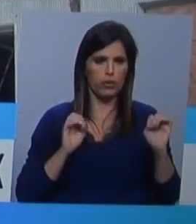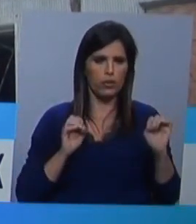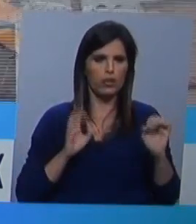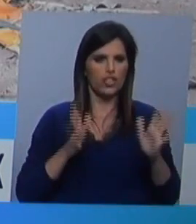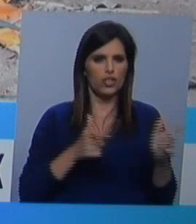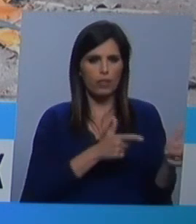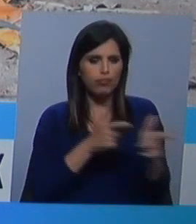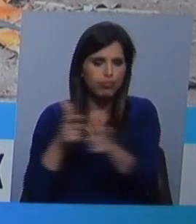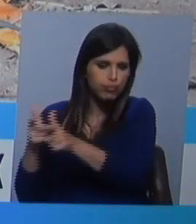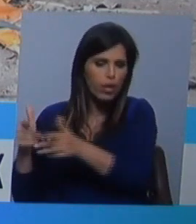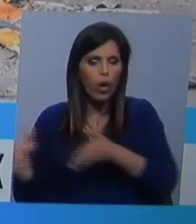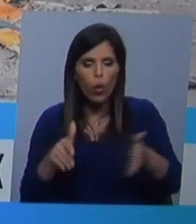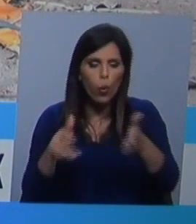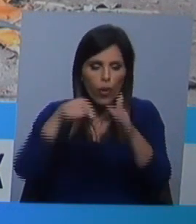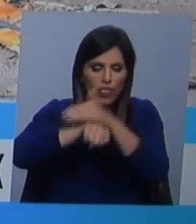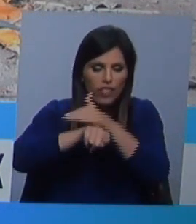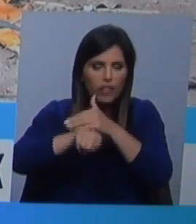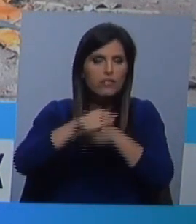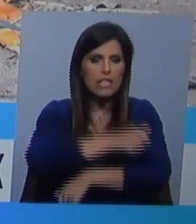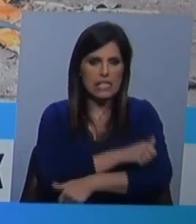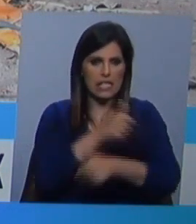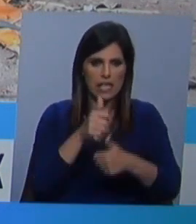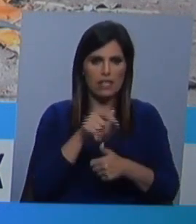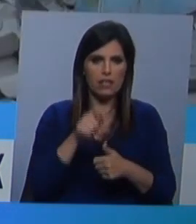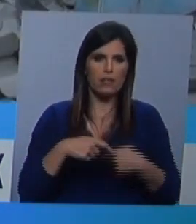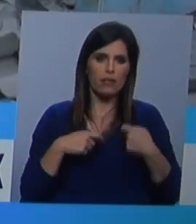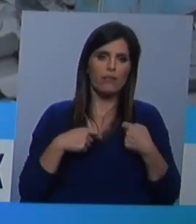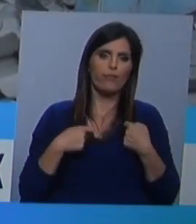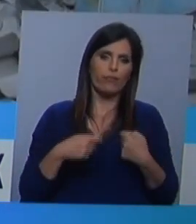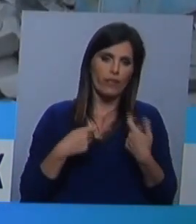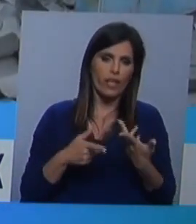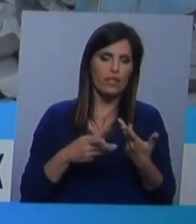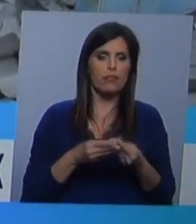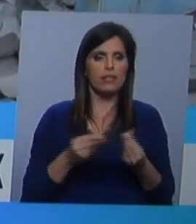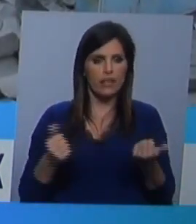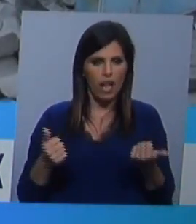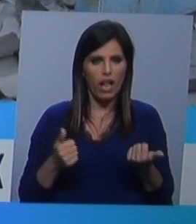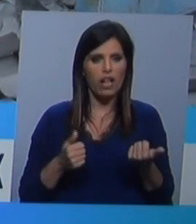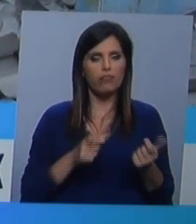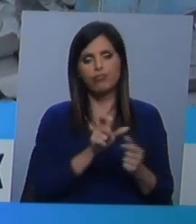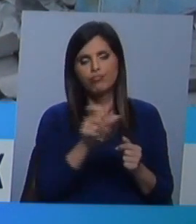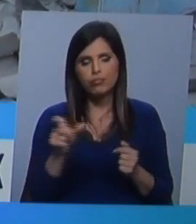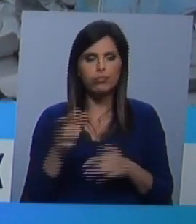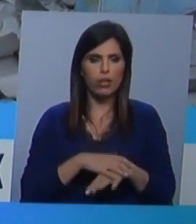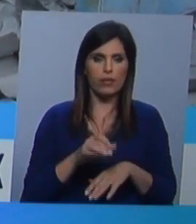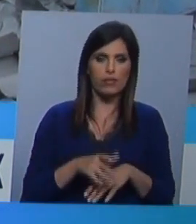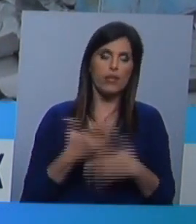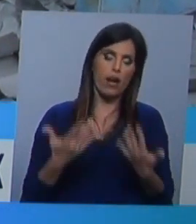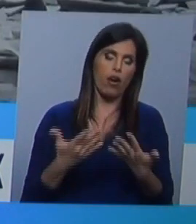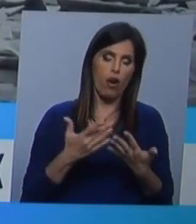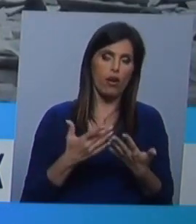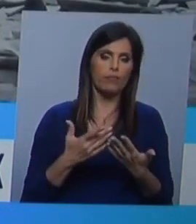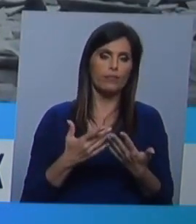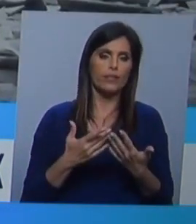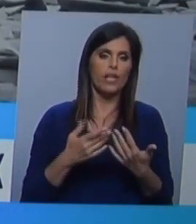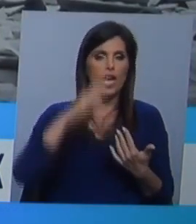rua no meio da própria cidade, e isto é um grande dispêndio de material bélico, militar e de munições. Por isso, nesta altura, as forças, quer de um